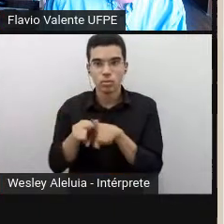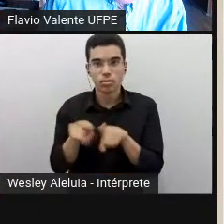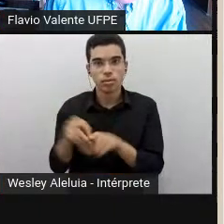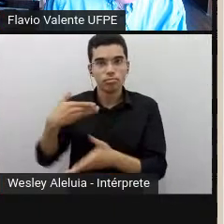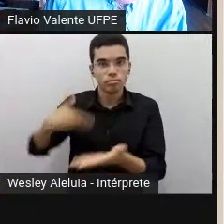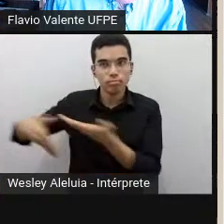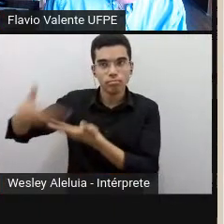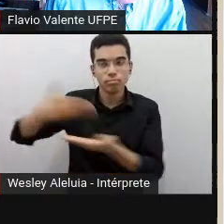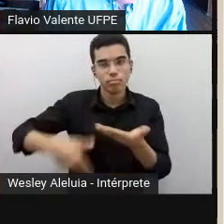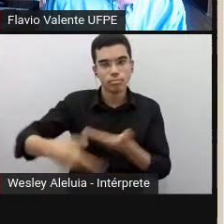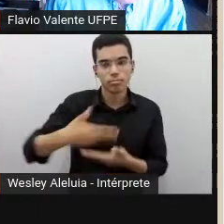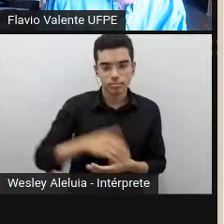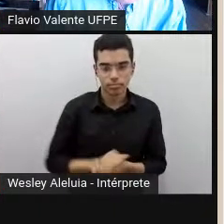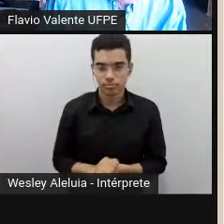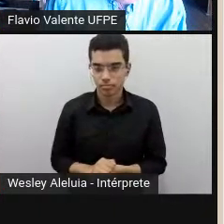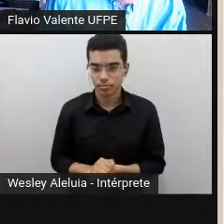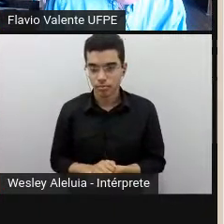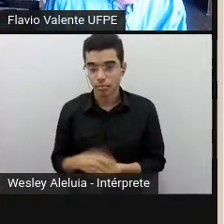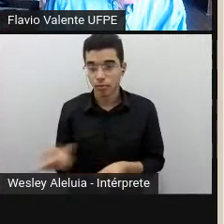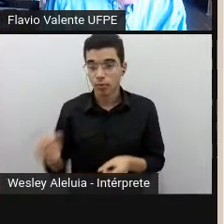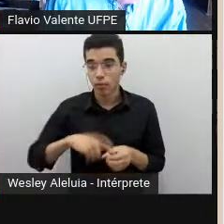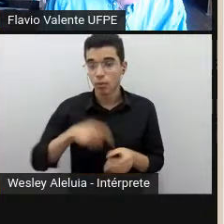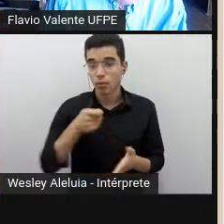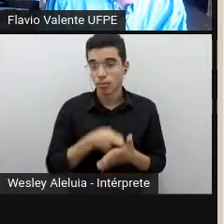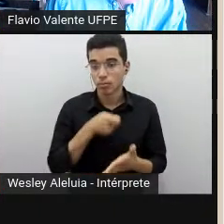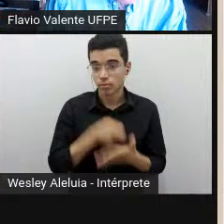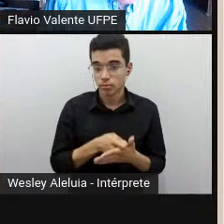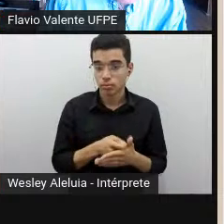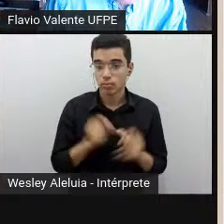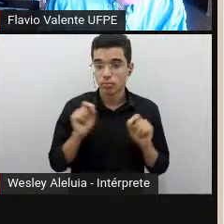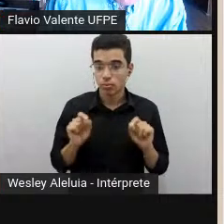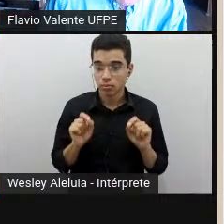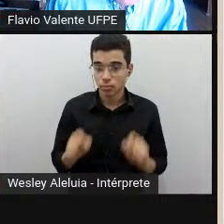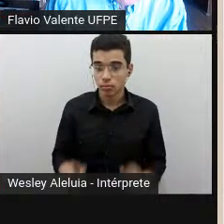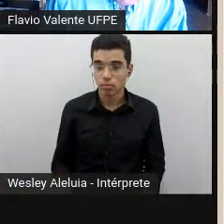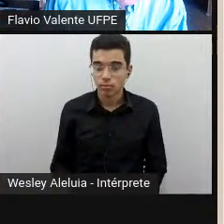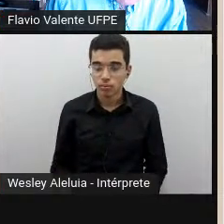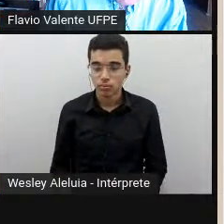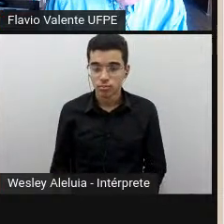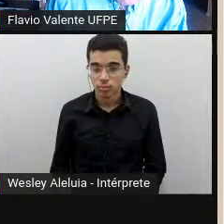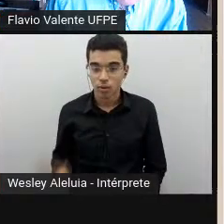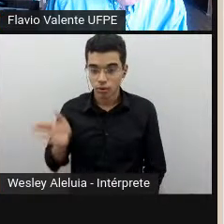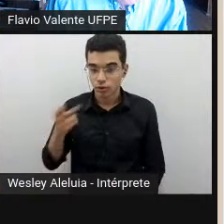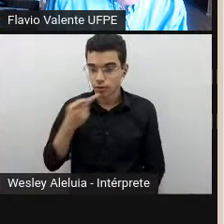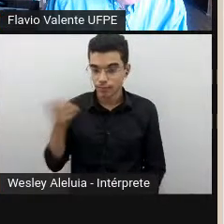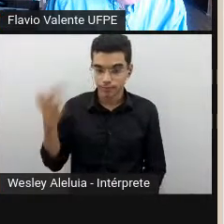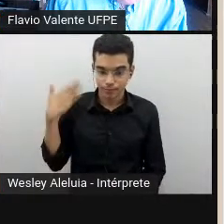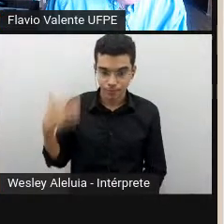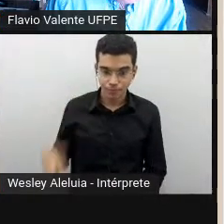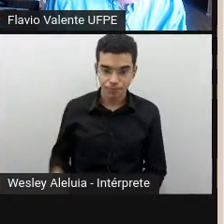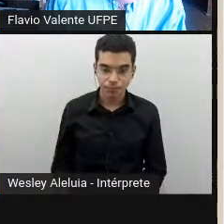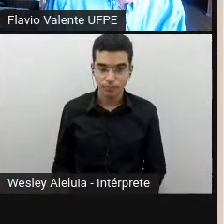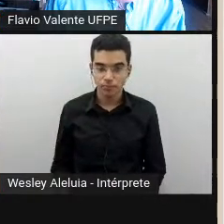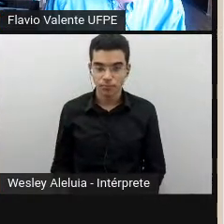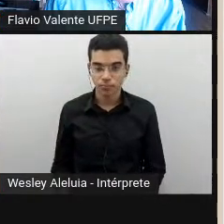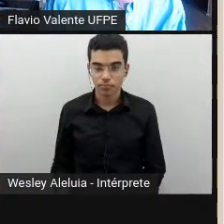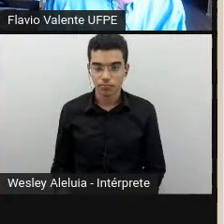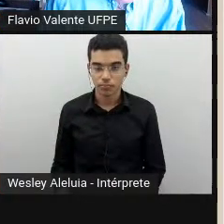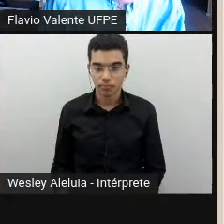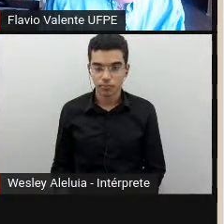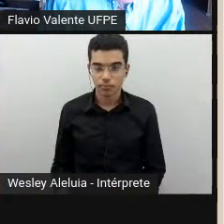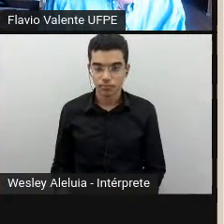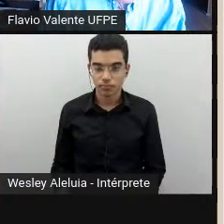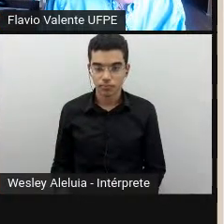às obrigações que foram distribuídas, foram faladas sobre pelo Asmion hoje. Eu queria ressaltar que houve